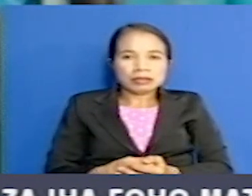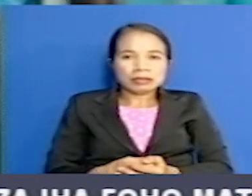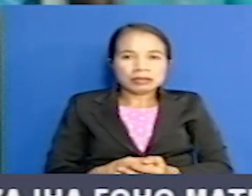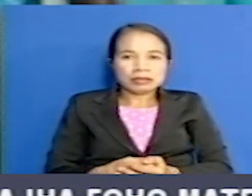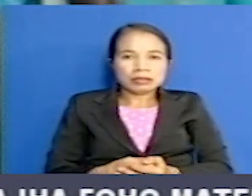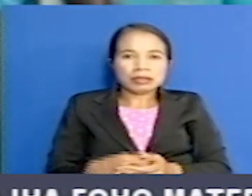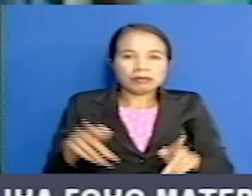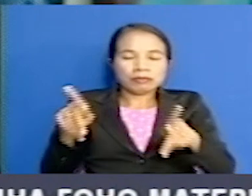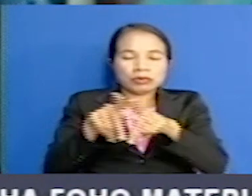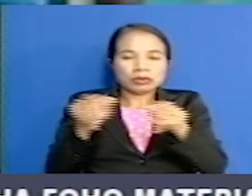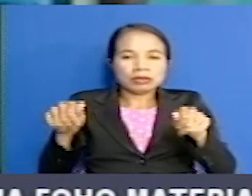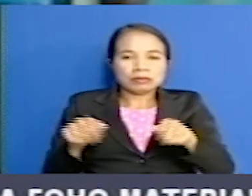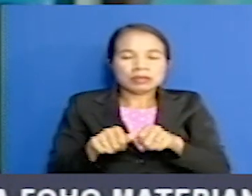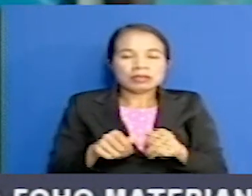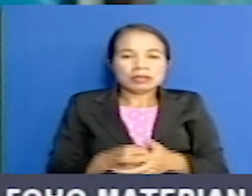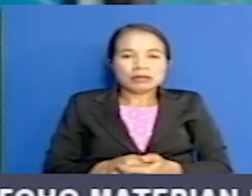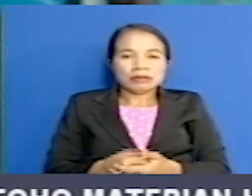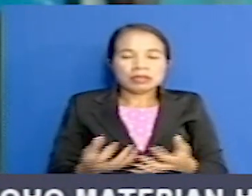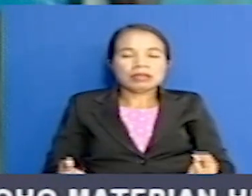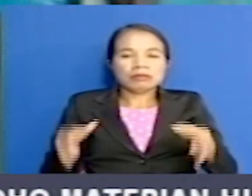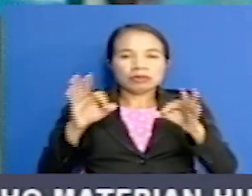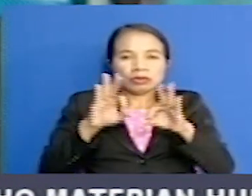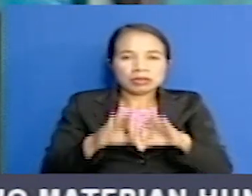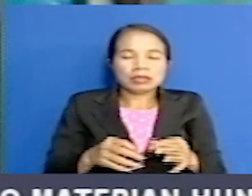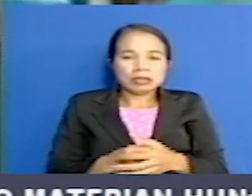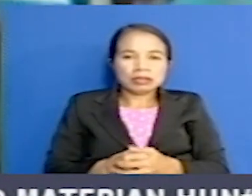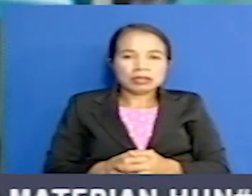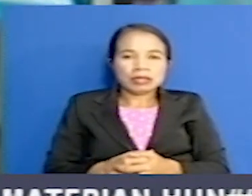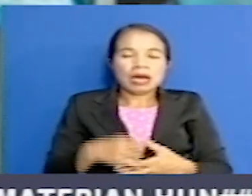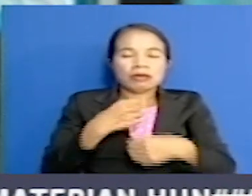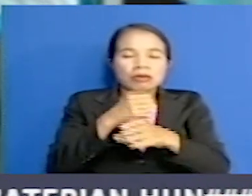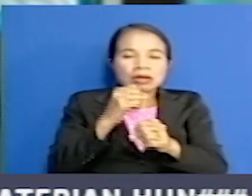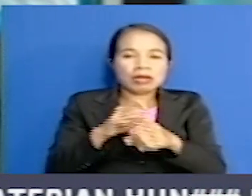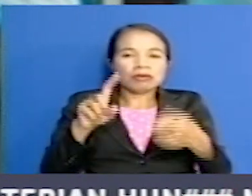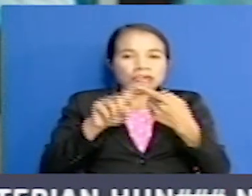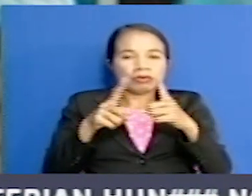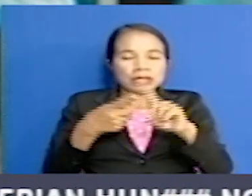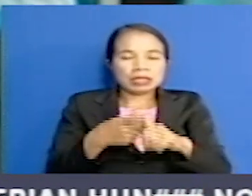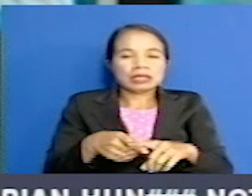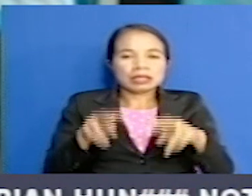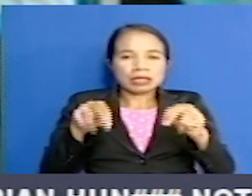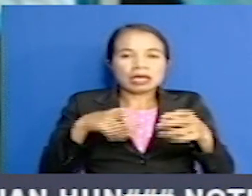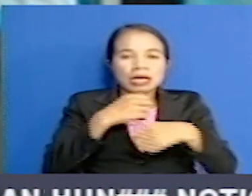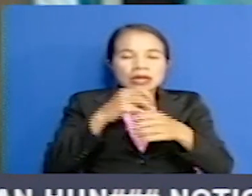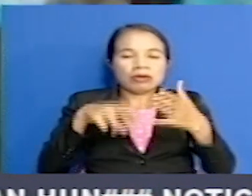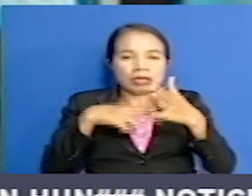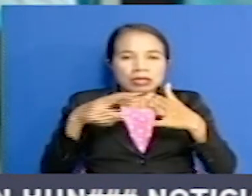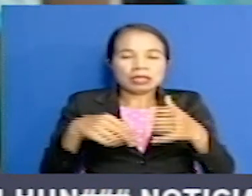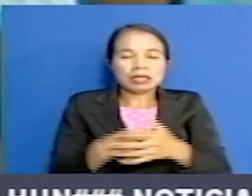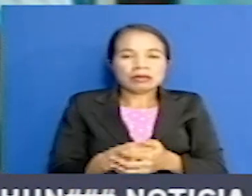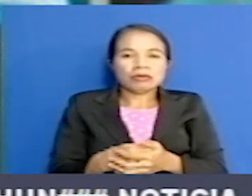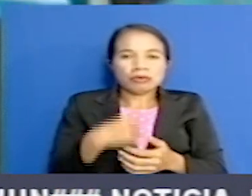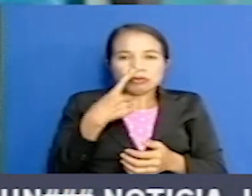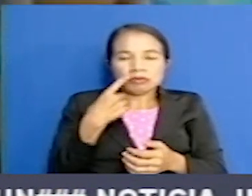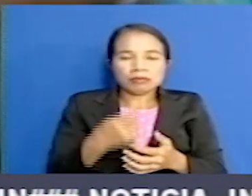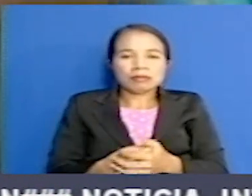posto administrativo de Maubici. Isso é importante. A tu jogo nem amizade tem que ir a regras. Regras não seja, sem a cartão tem foco.